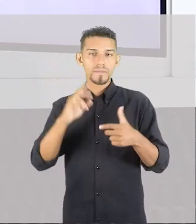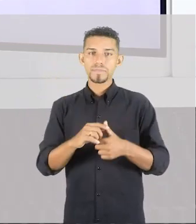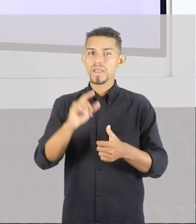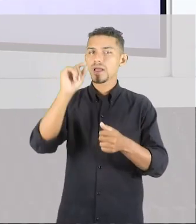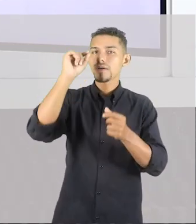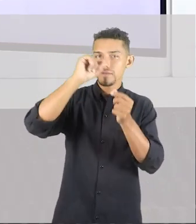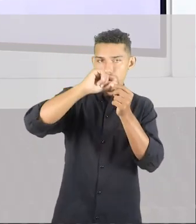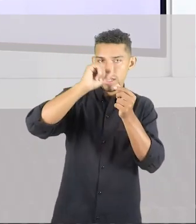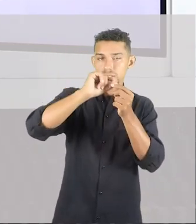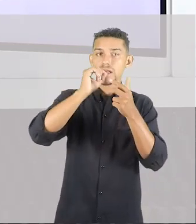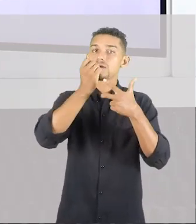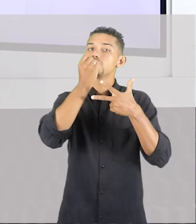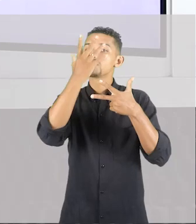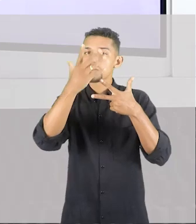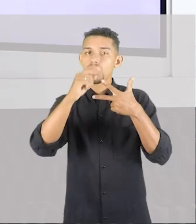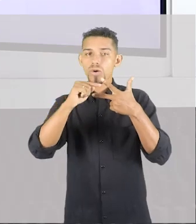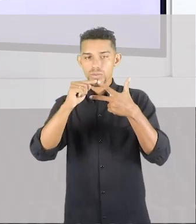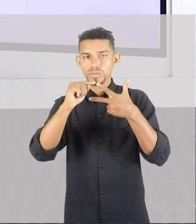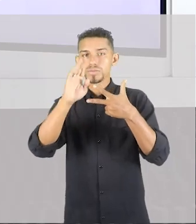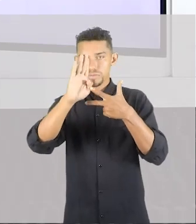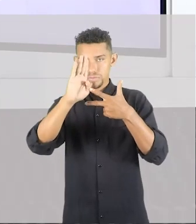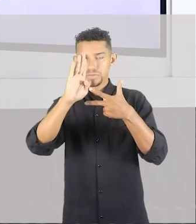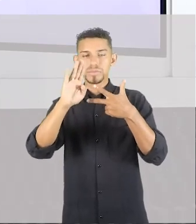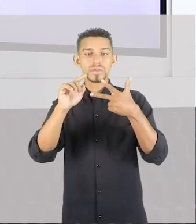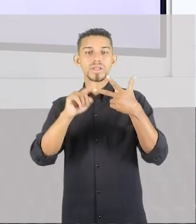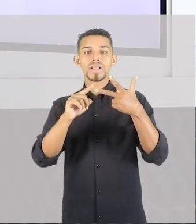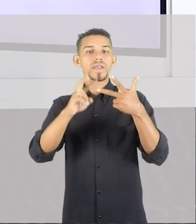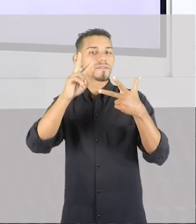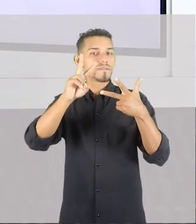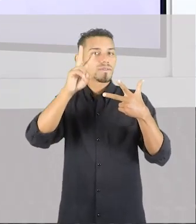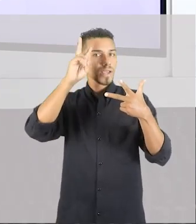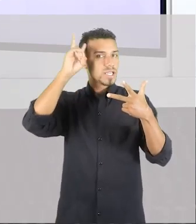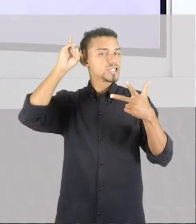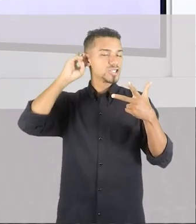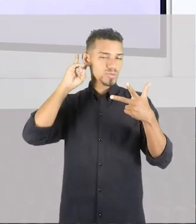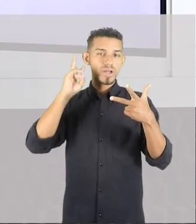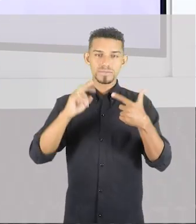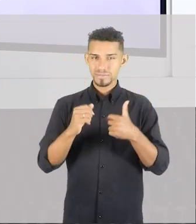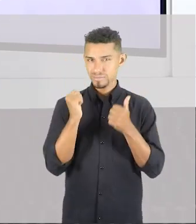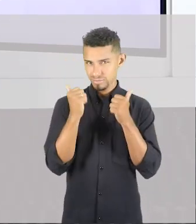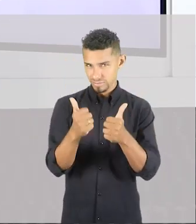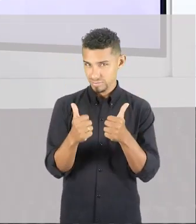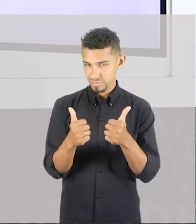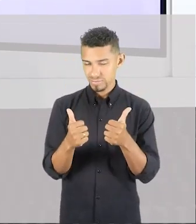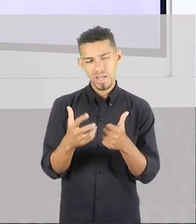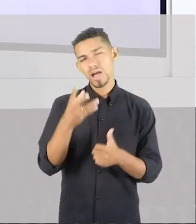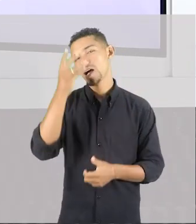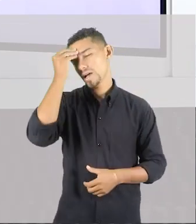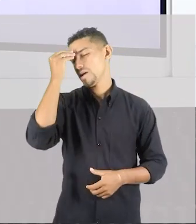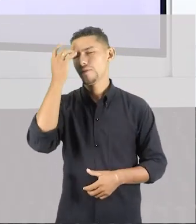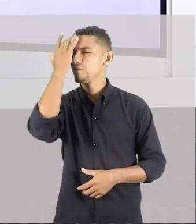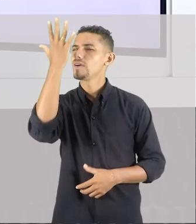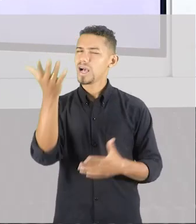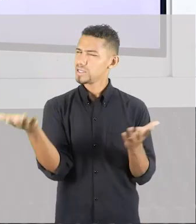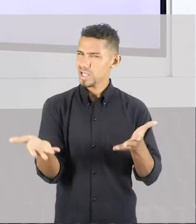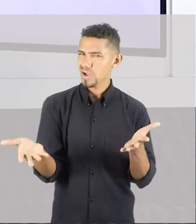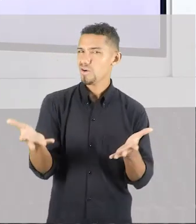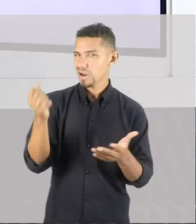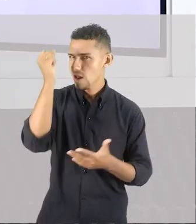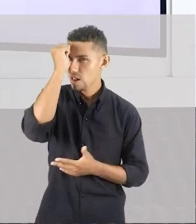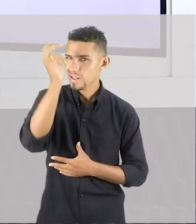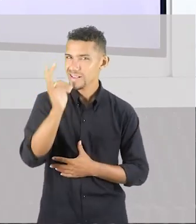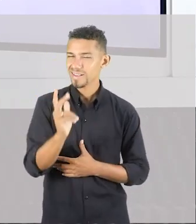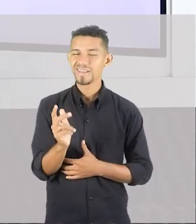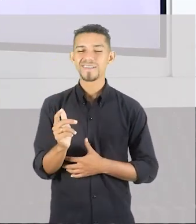bom vestibular. Aí eu acho que agora dá para decorar isso aí, né, galera? Faça bom vestibular. Tá? Vou já dar o